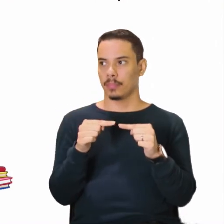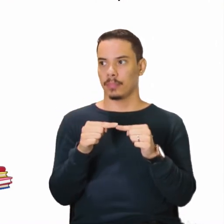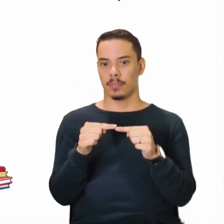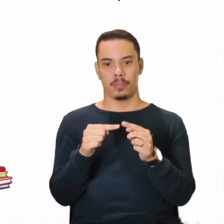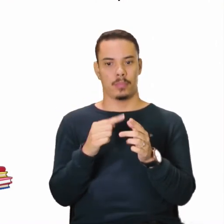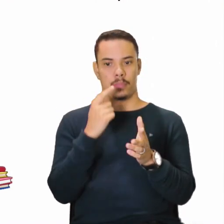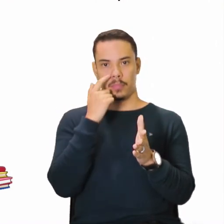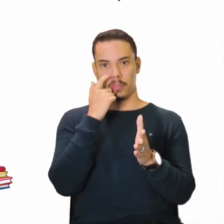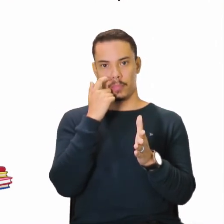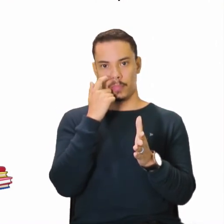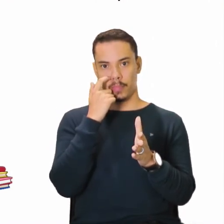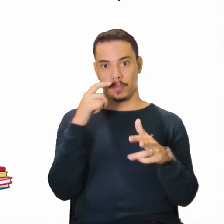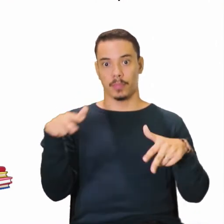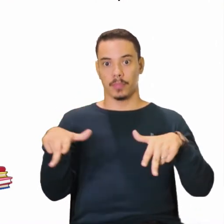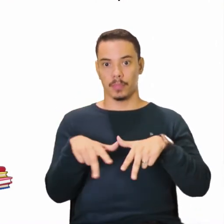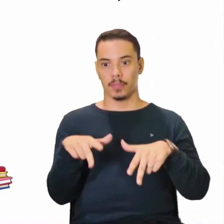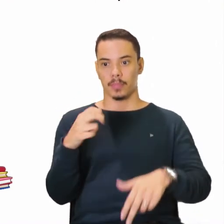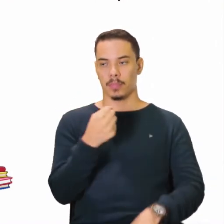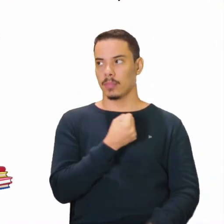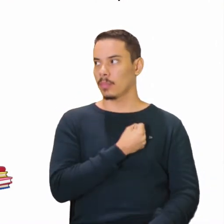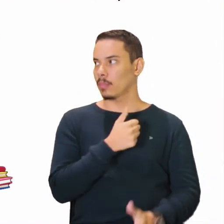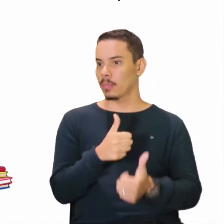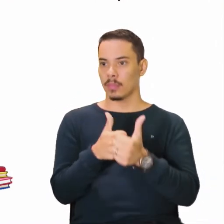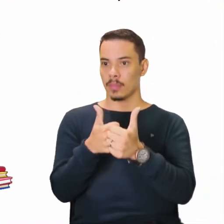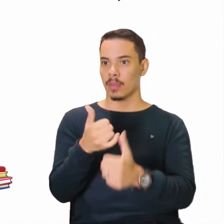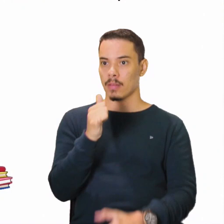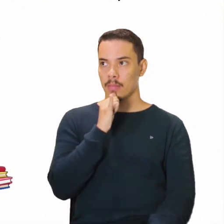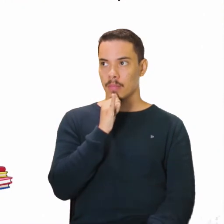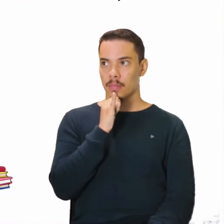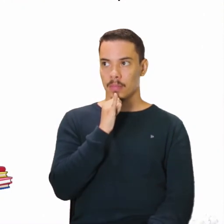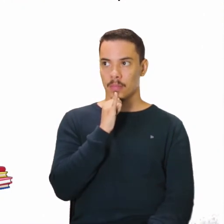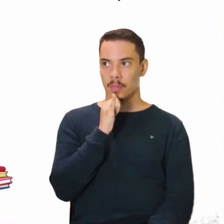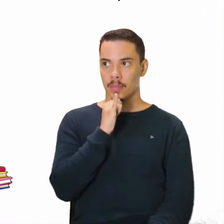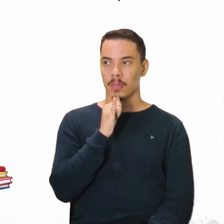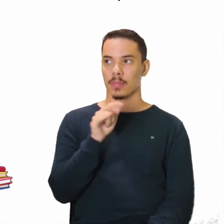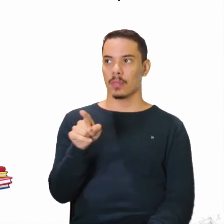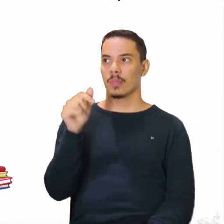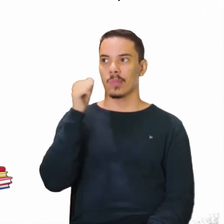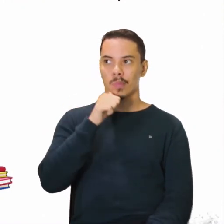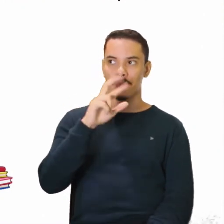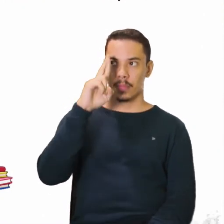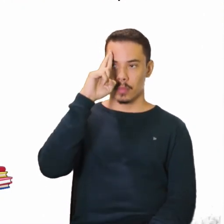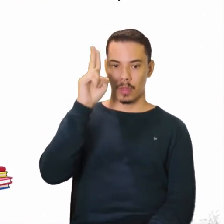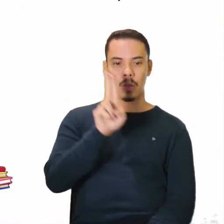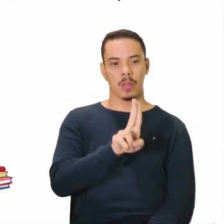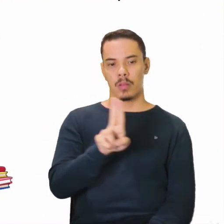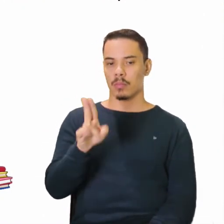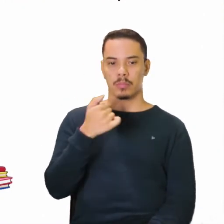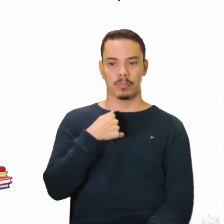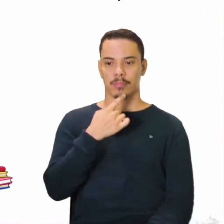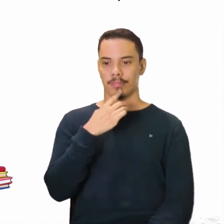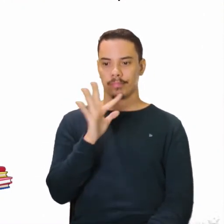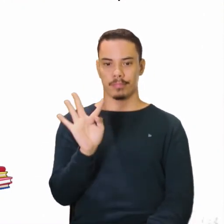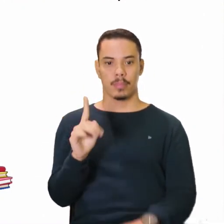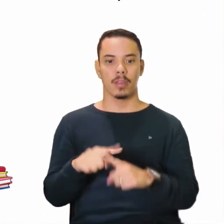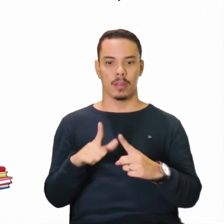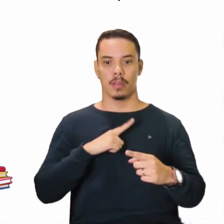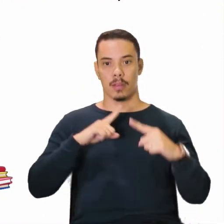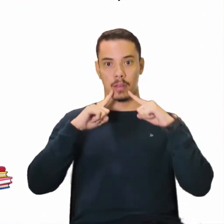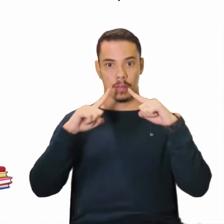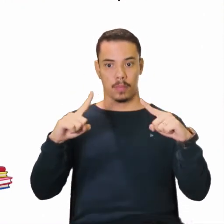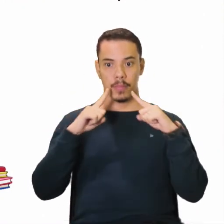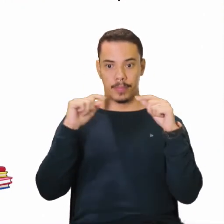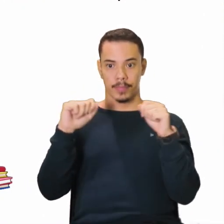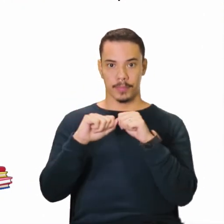número, com o substantivo que o sucede. Por exemplo, esta senhora, cujo nome desconheço, tem uma reclamação